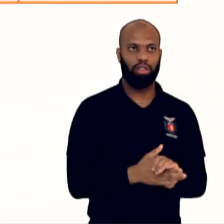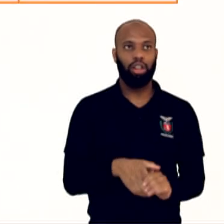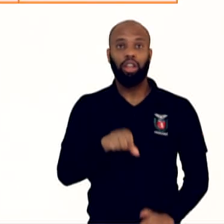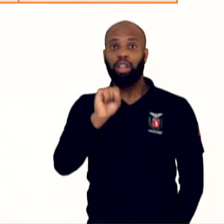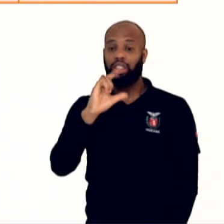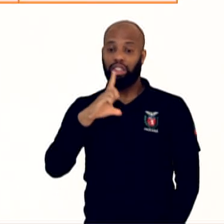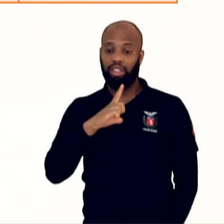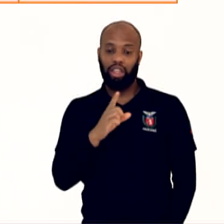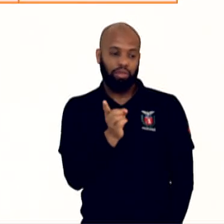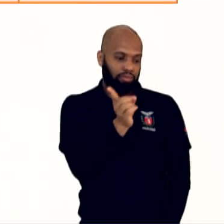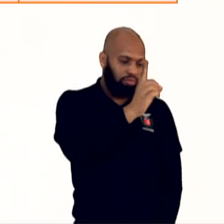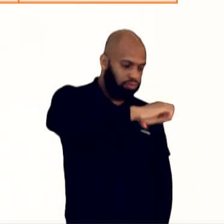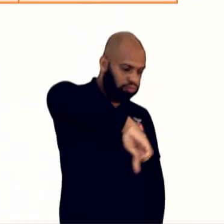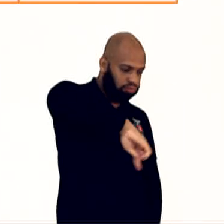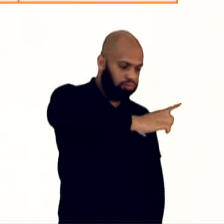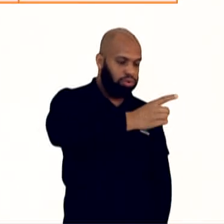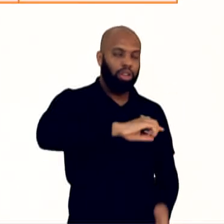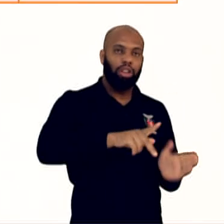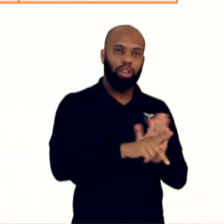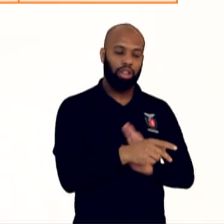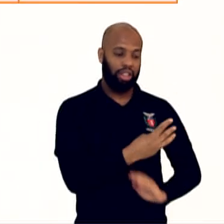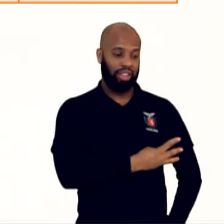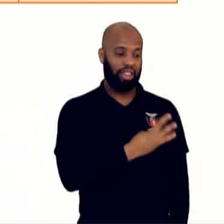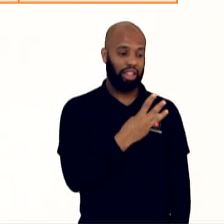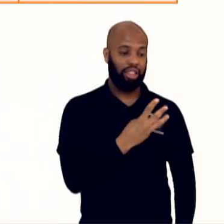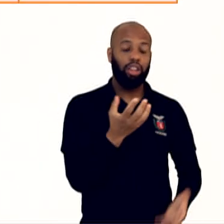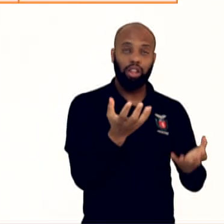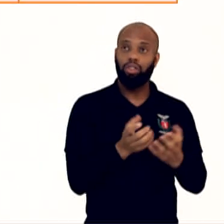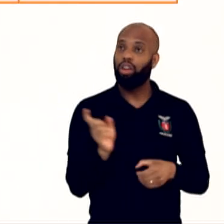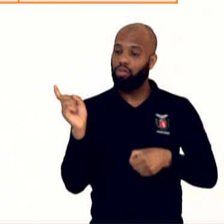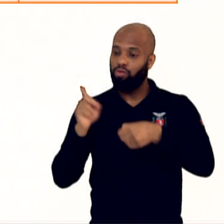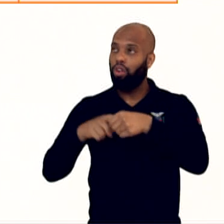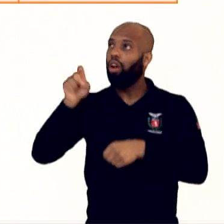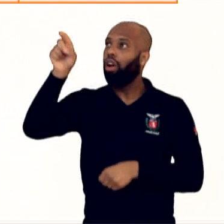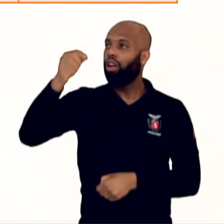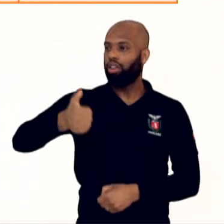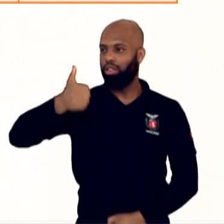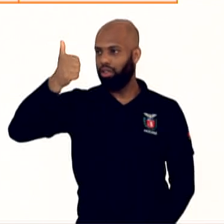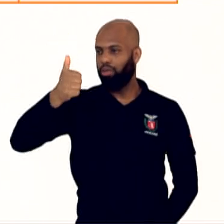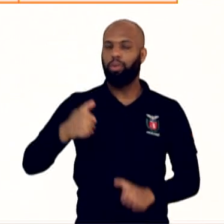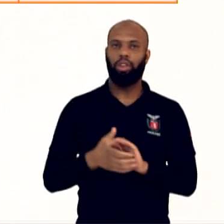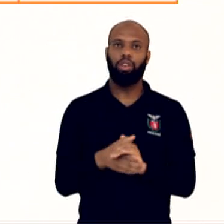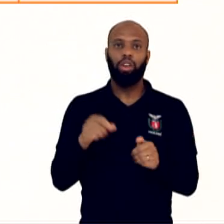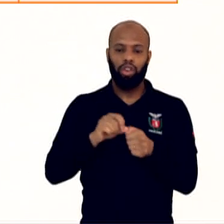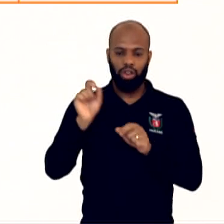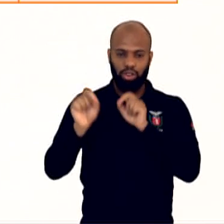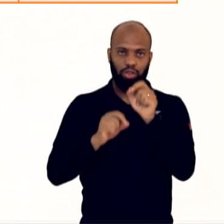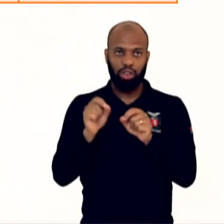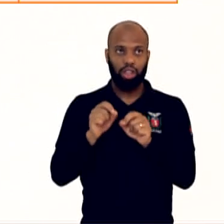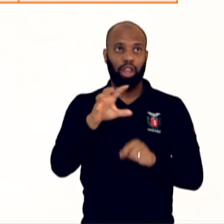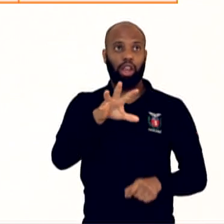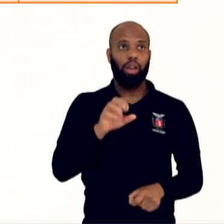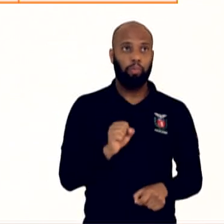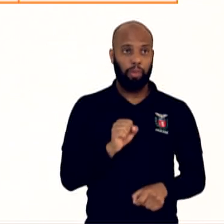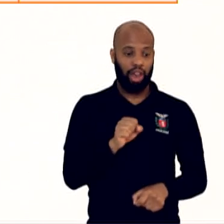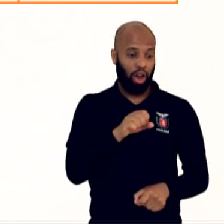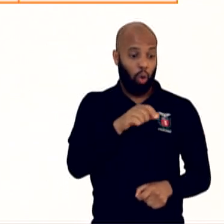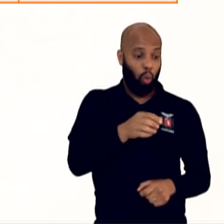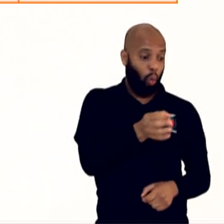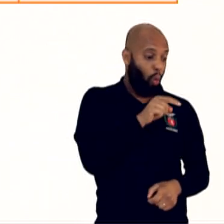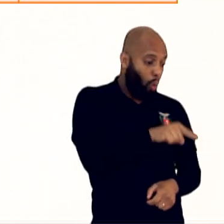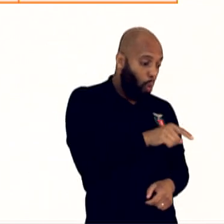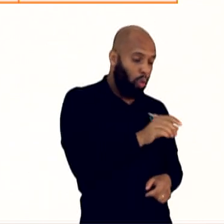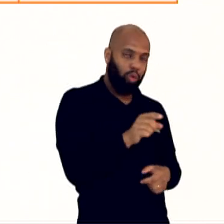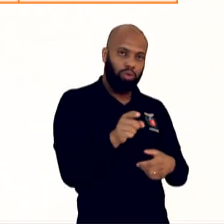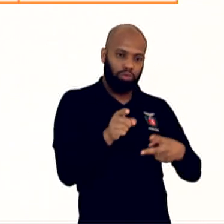se eu tiver que reduzir ele ao primeiro, qual é a relação que eu vou usar? Eu vou pegar o ângulo e diminuir 180, porque quem está no